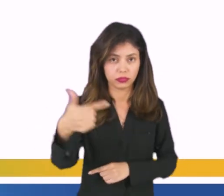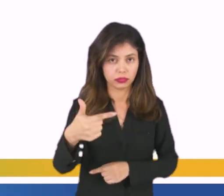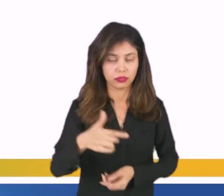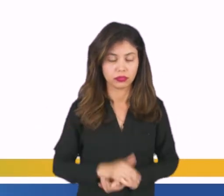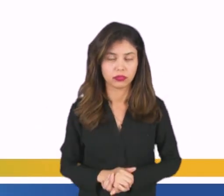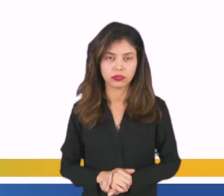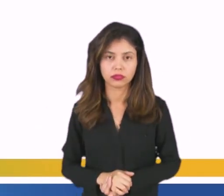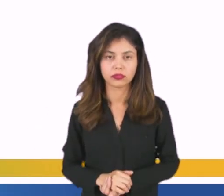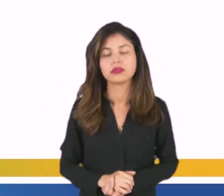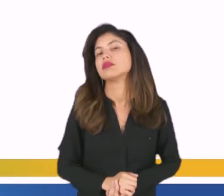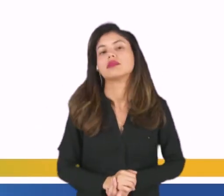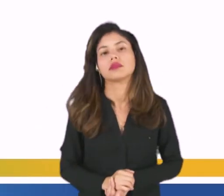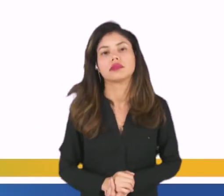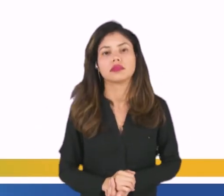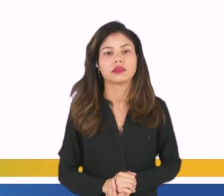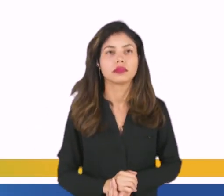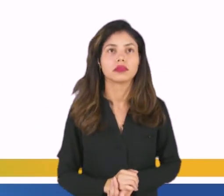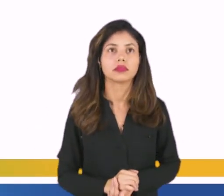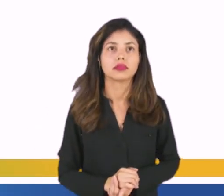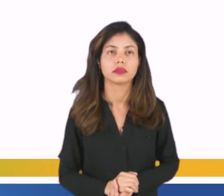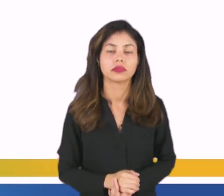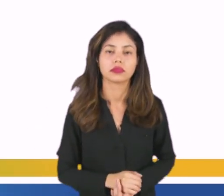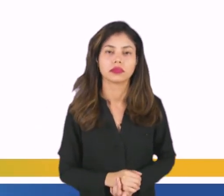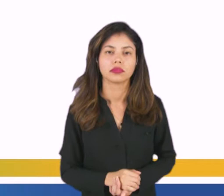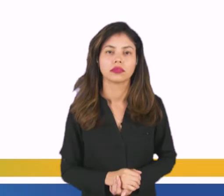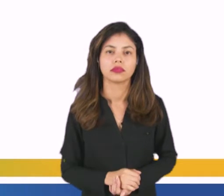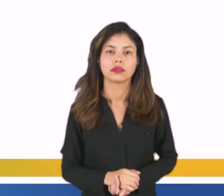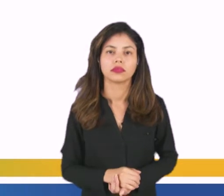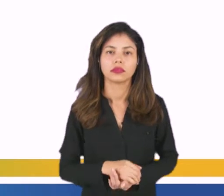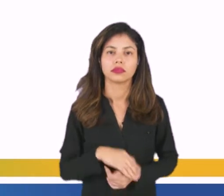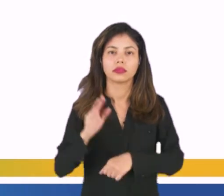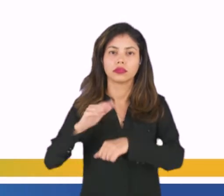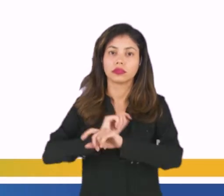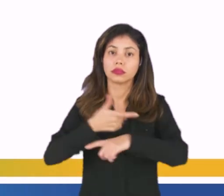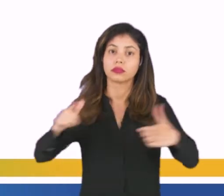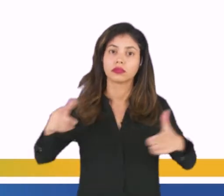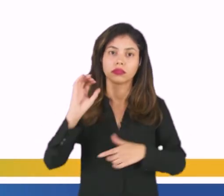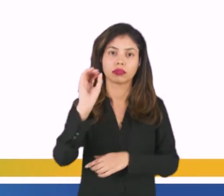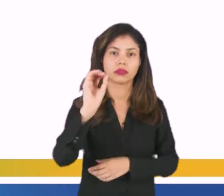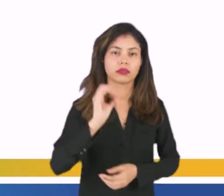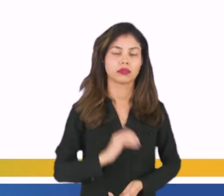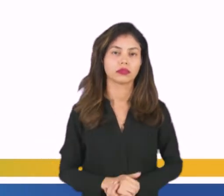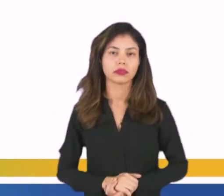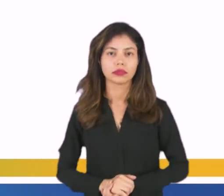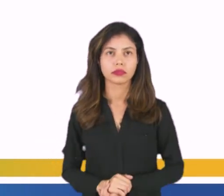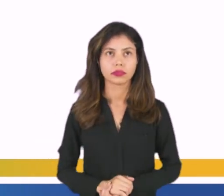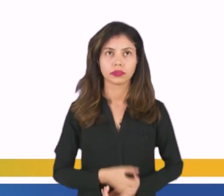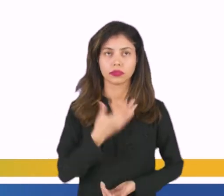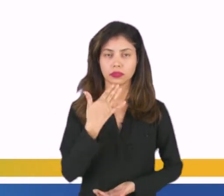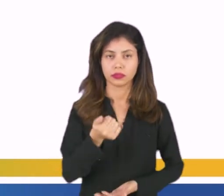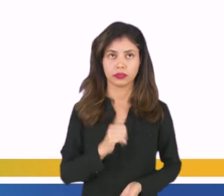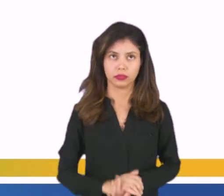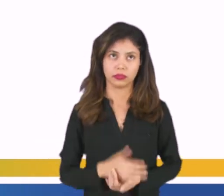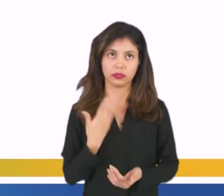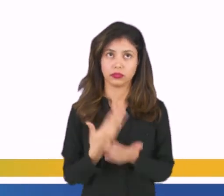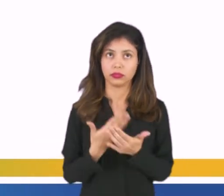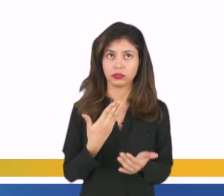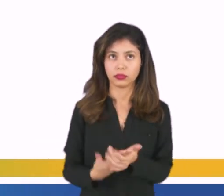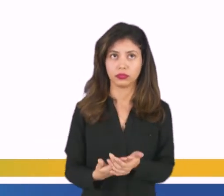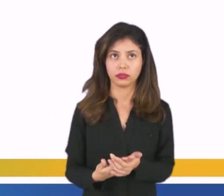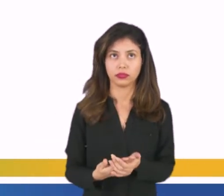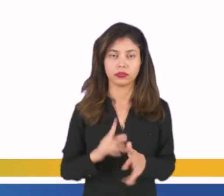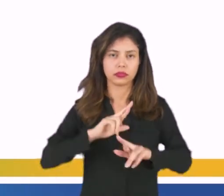maneira: y1 vezes y2 é maior ou igual a zero. Tudo bem?